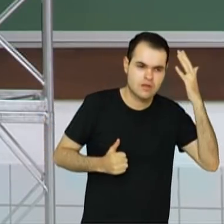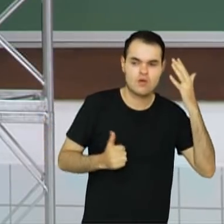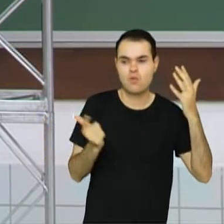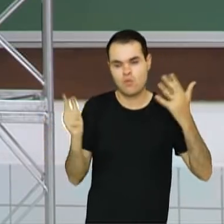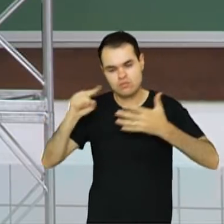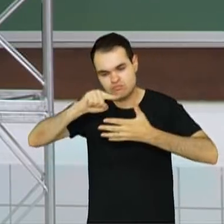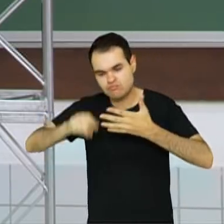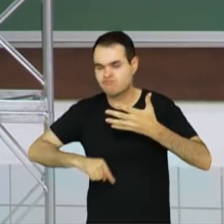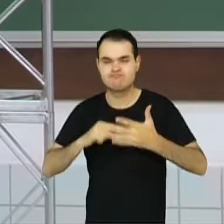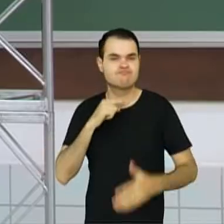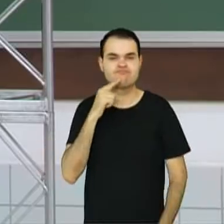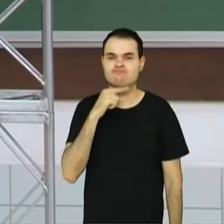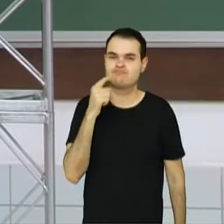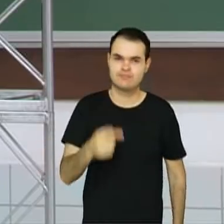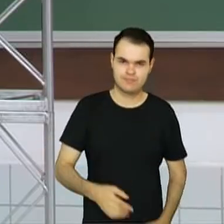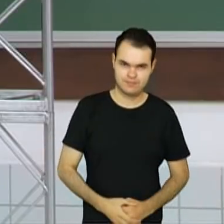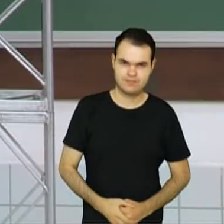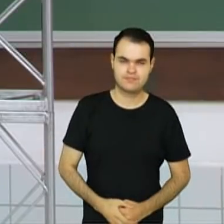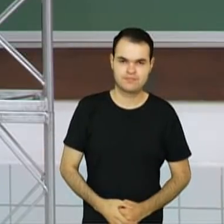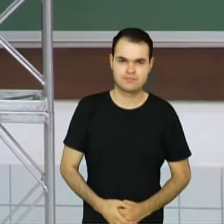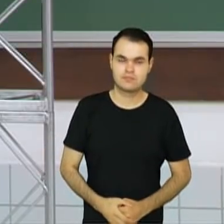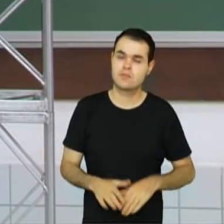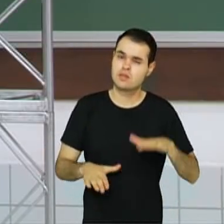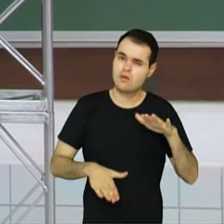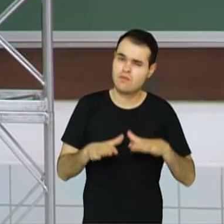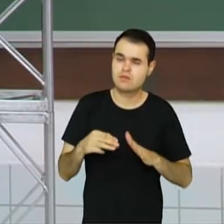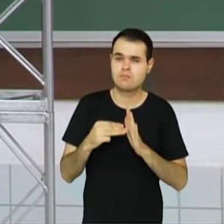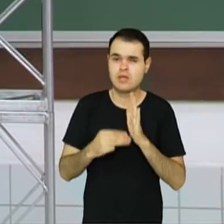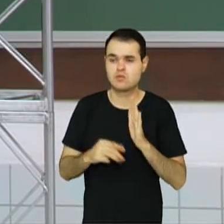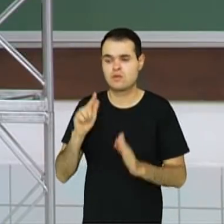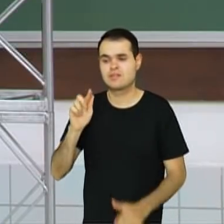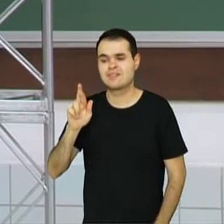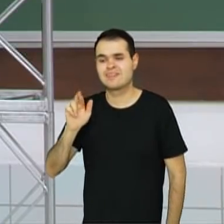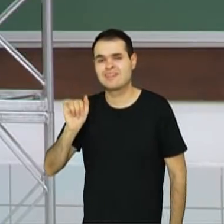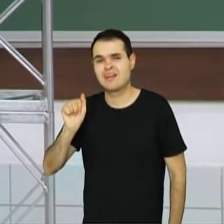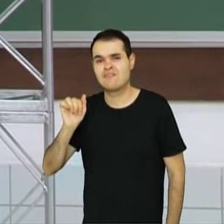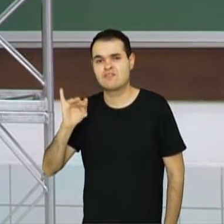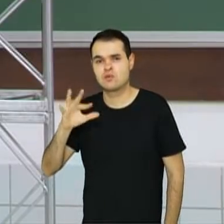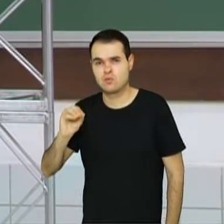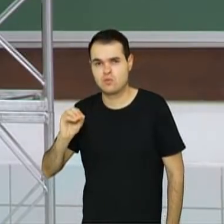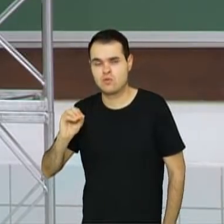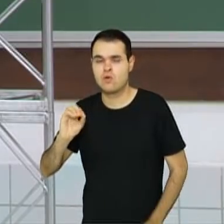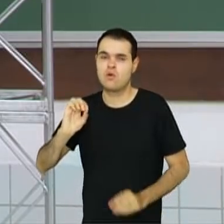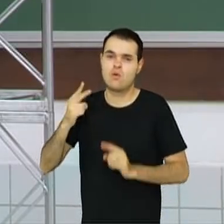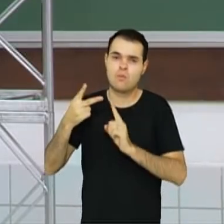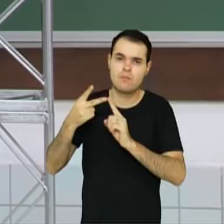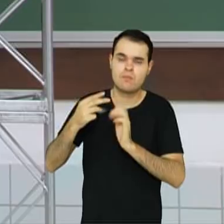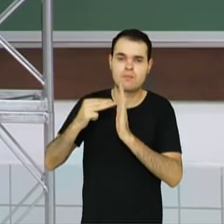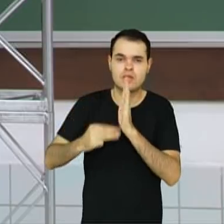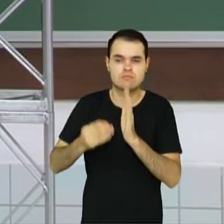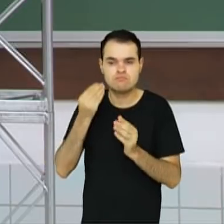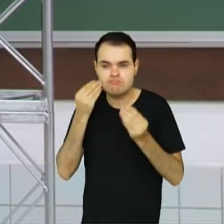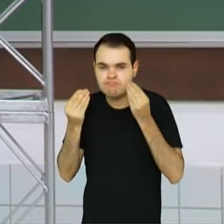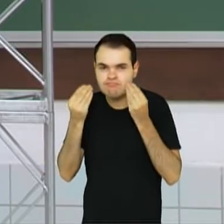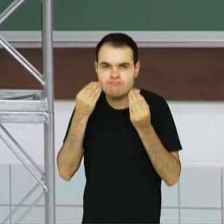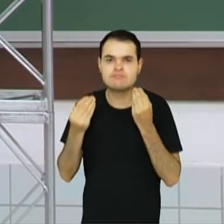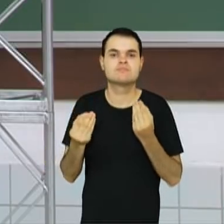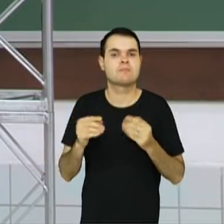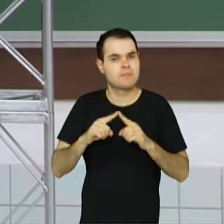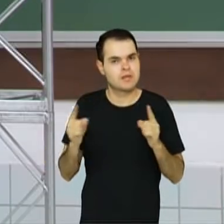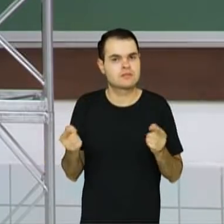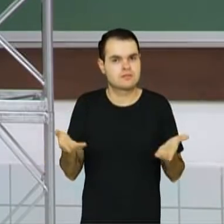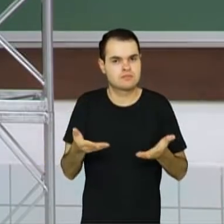funcionam, certo? Talvez o método gráfico e o método de tentativa. Esses aí sempre dão certo. Agora, os outros métodos já não vão funcionar.